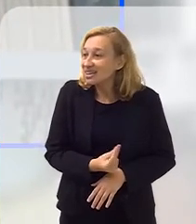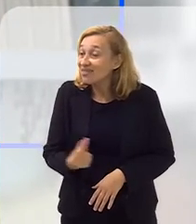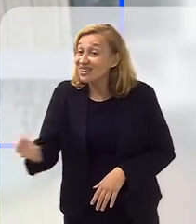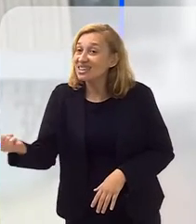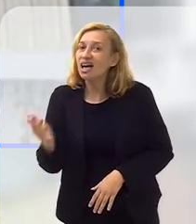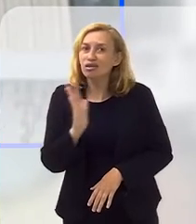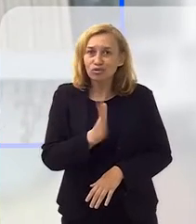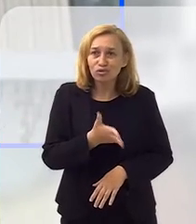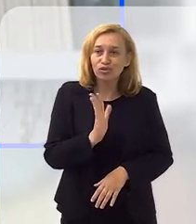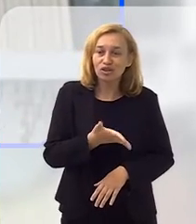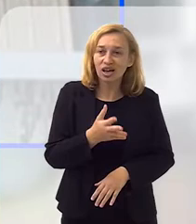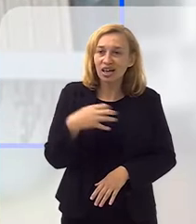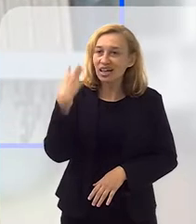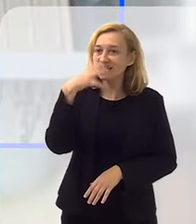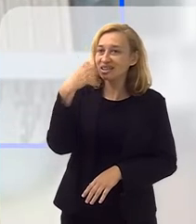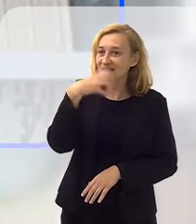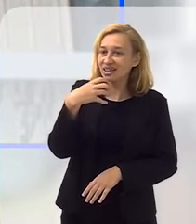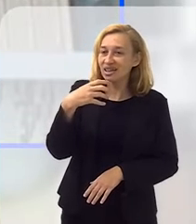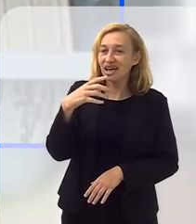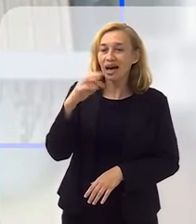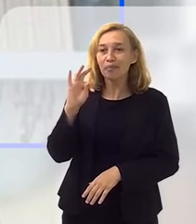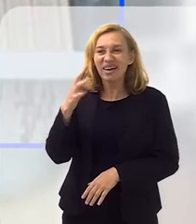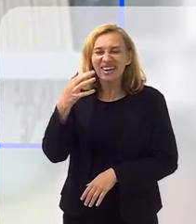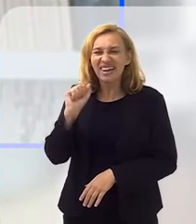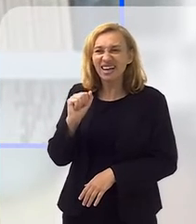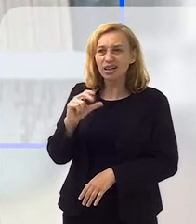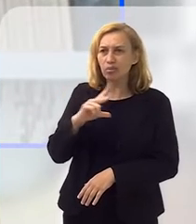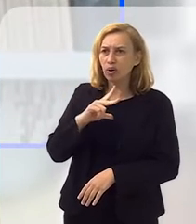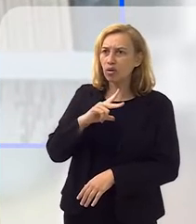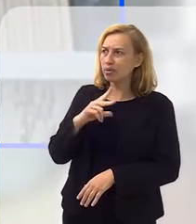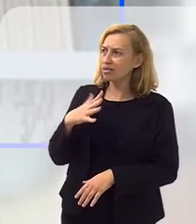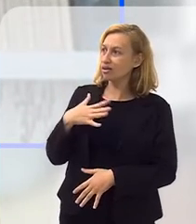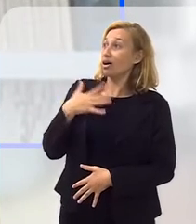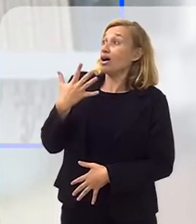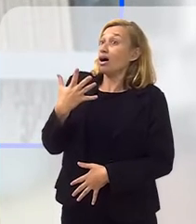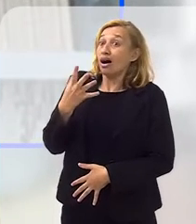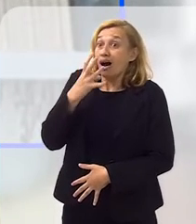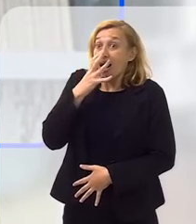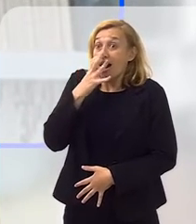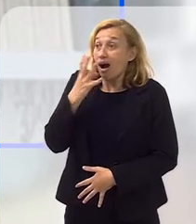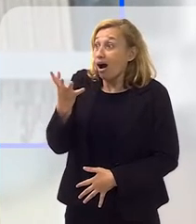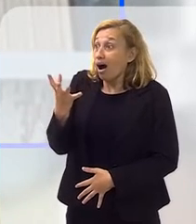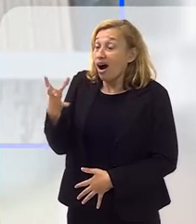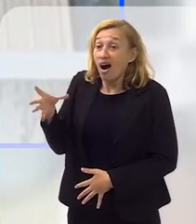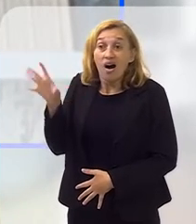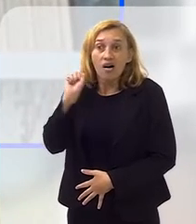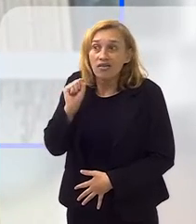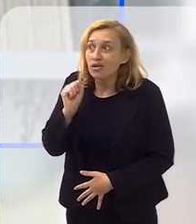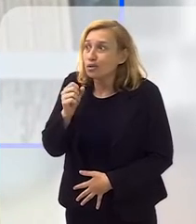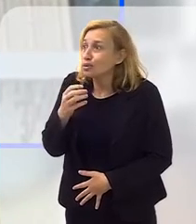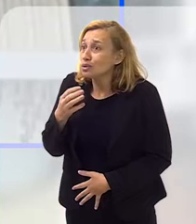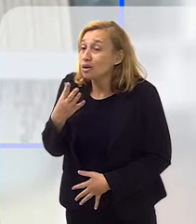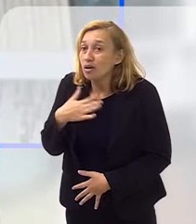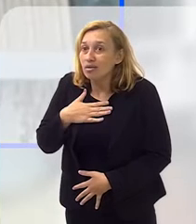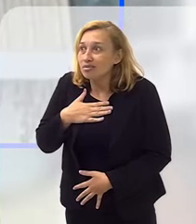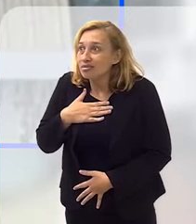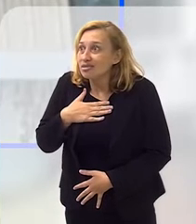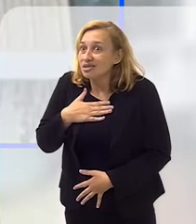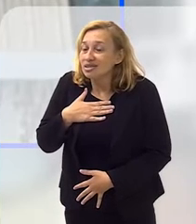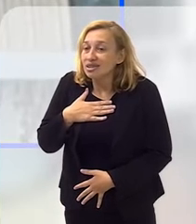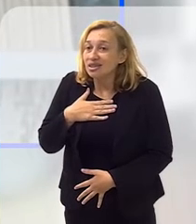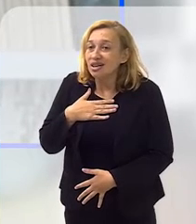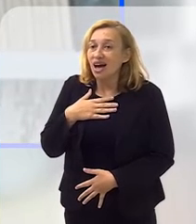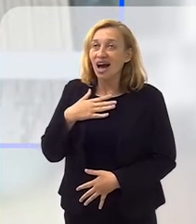ela estava indo embora já, saiu cantarolando isso, e a Bethânia, a própria Bethânia diz isso, que ela ficou maluca com aquilo, falou, nossa, o que que é